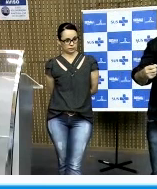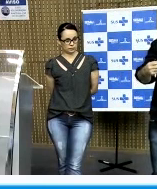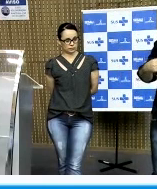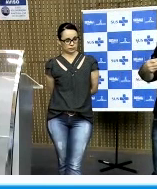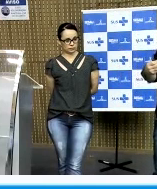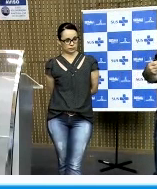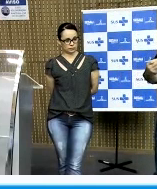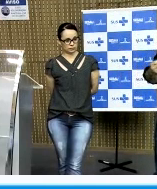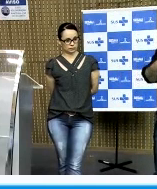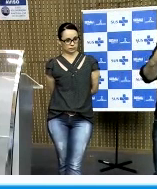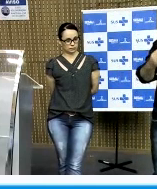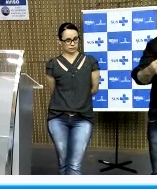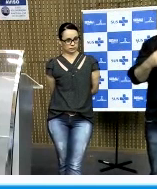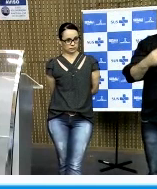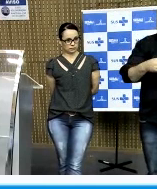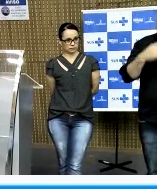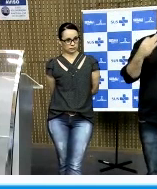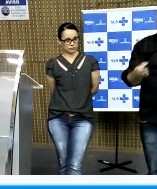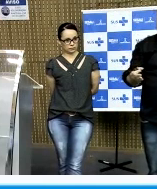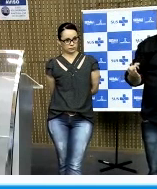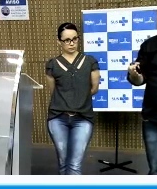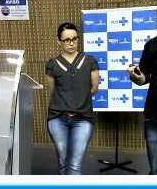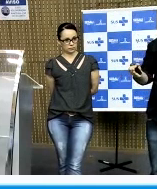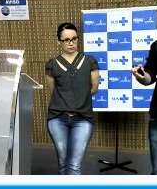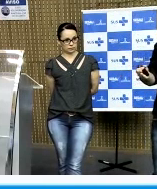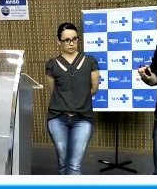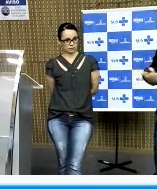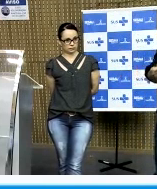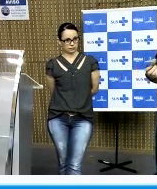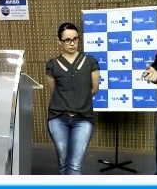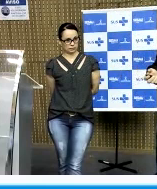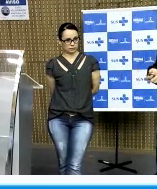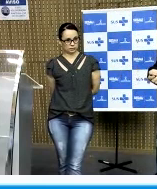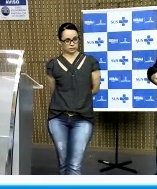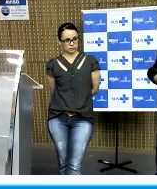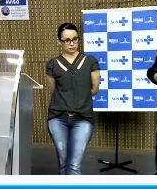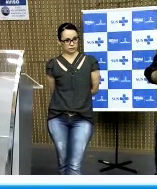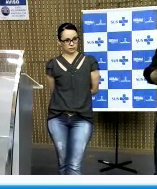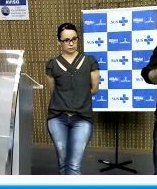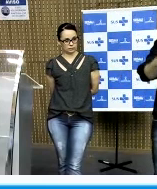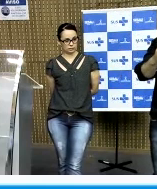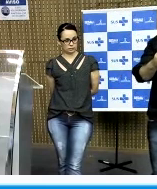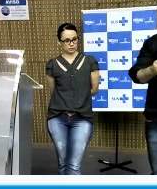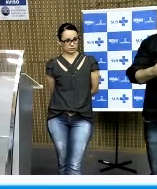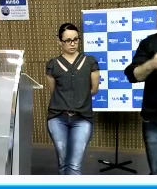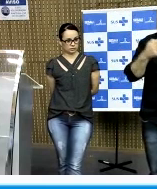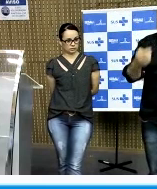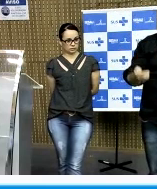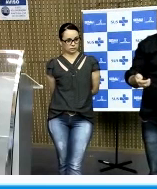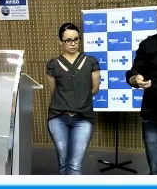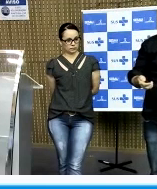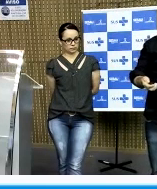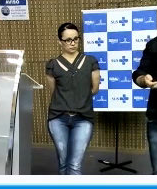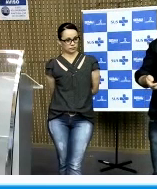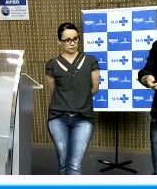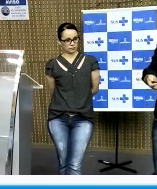nossa intenção é fazer a cobertura adequada de 100% das nossas gestantes. Isso envolve toda a equipe e é uma coisa que não tem prazo, isso ele é